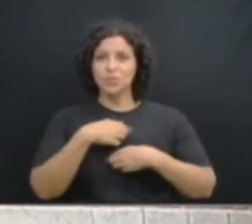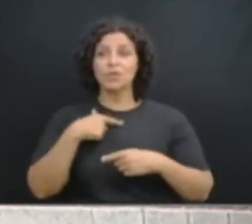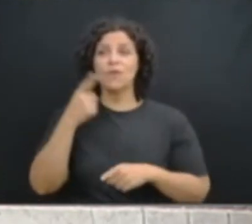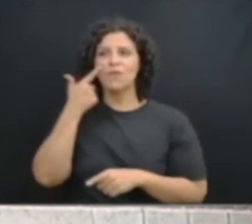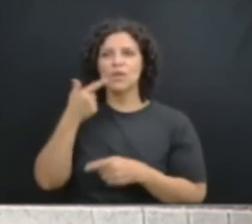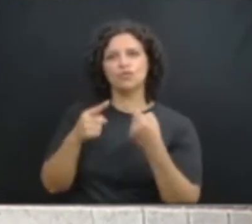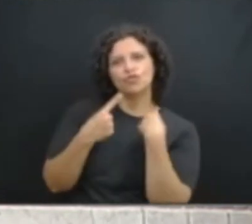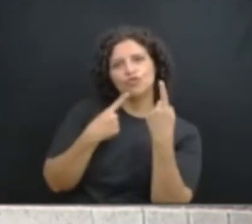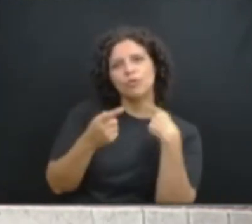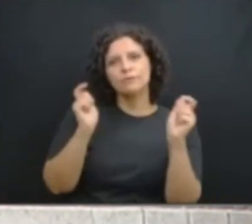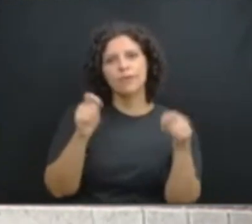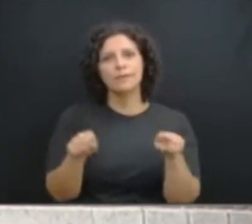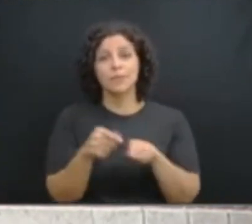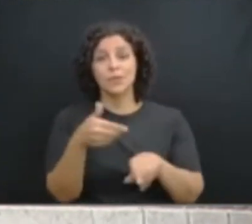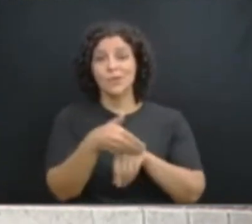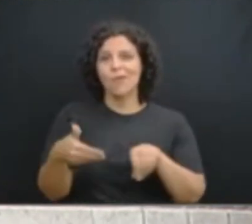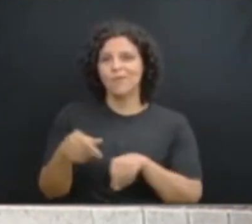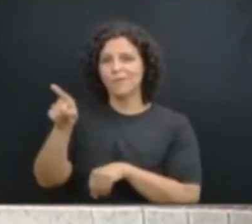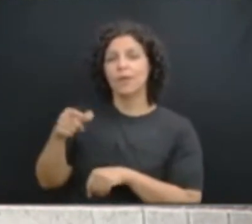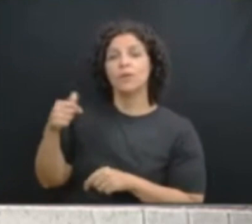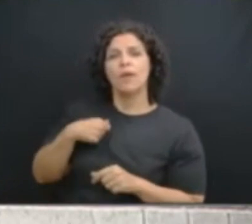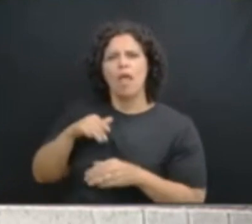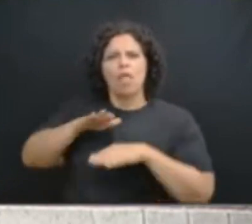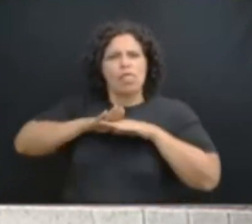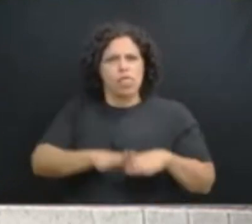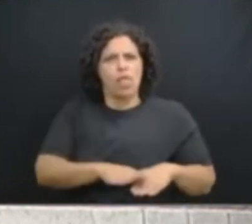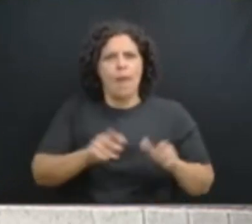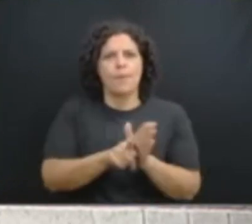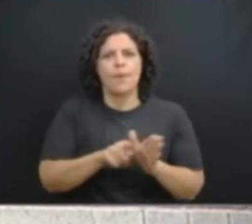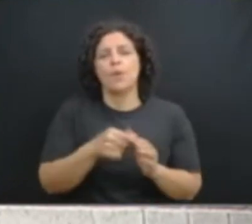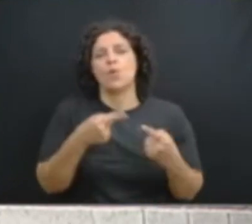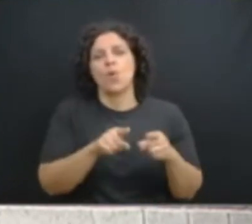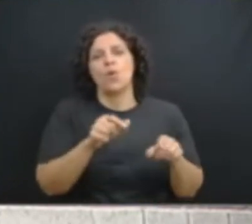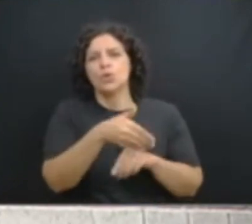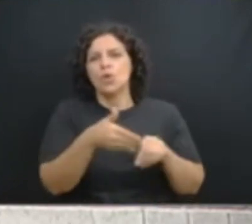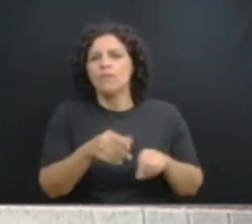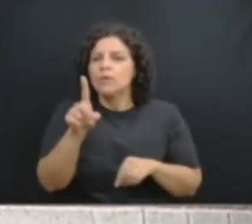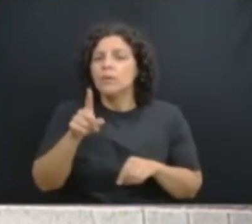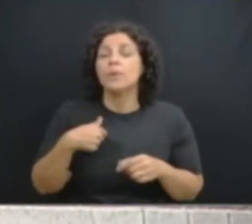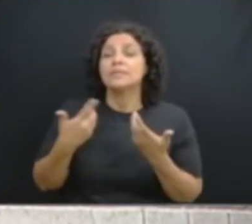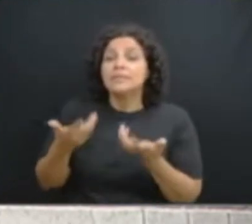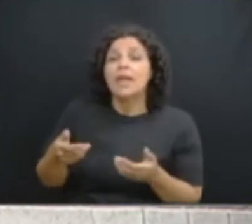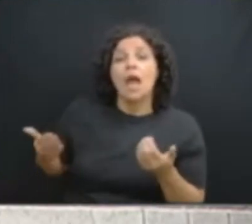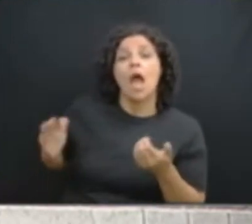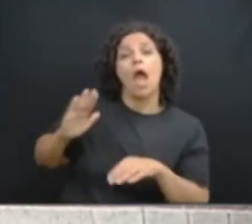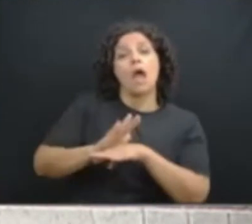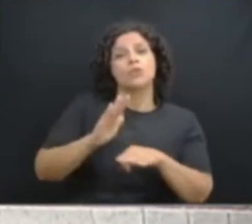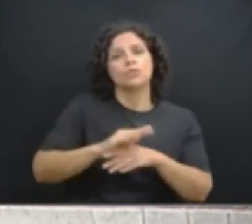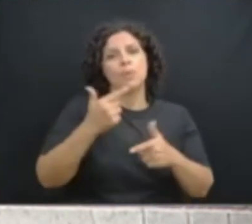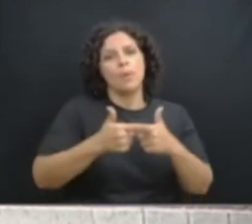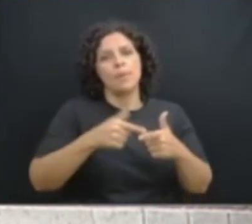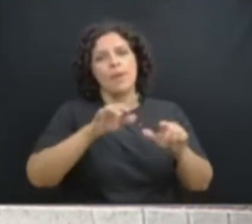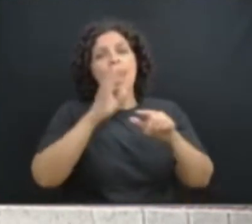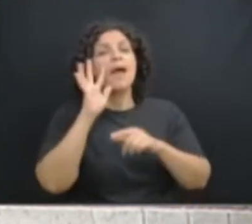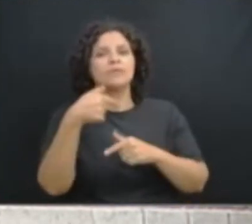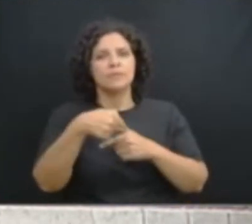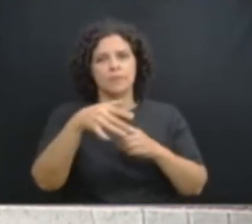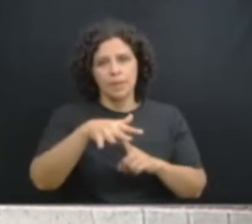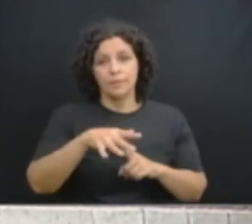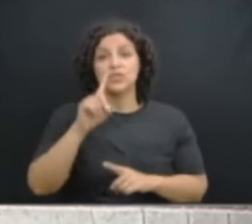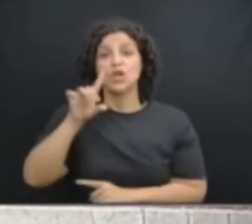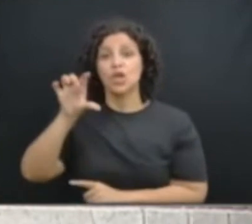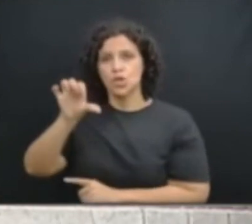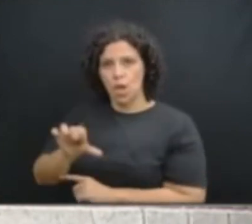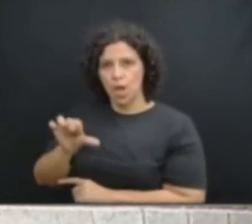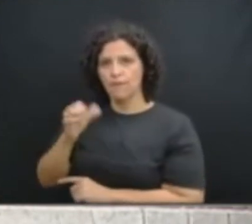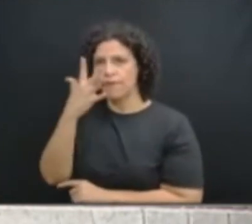encontrou-se diálogo de um governo que não fazia pressão sobre o governo daqui, que queria solucionar os problemas. No dia 9 de